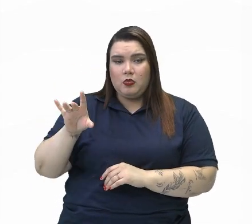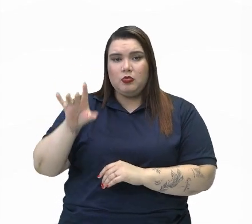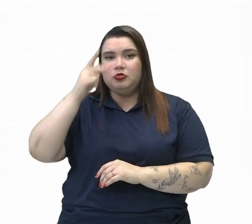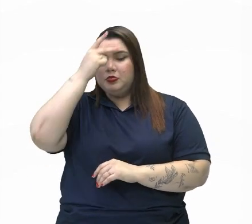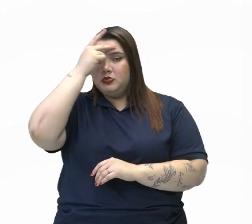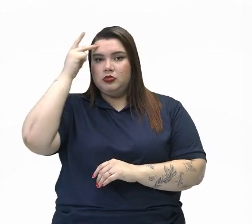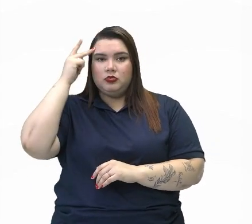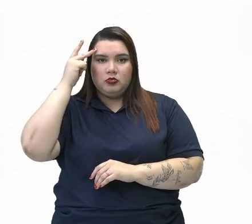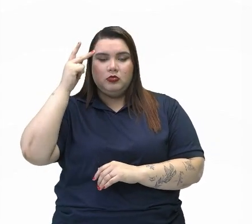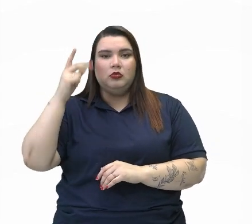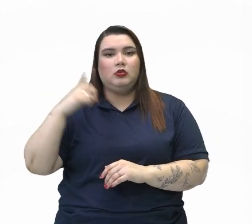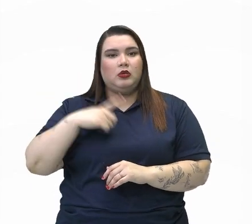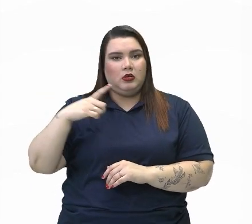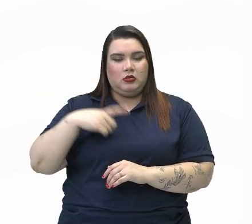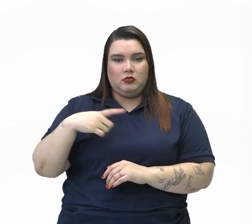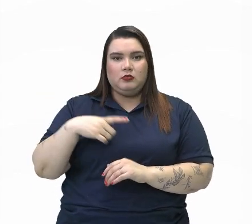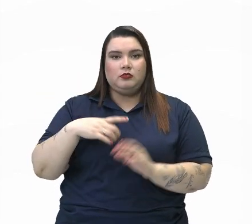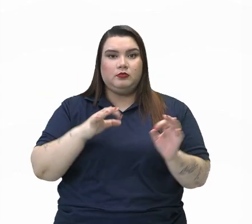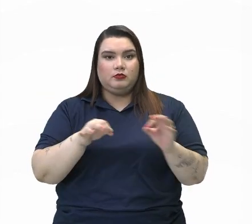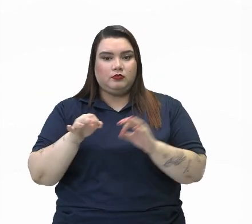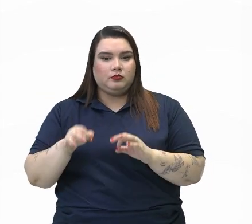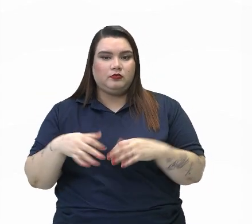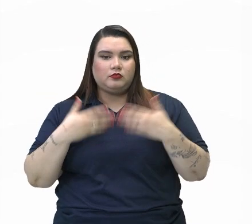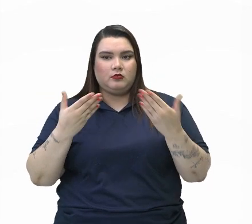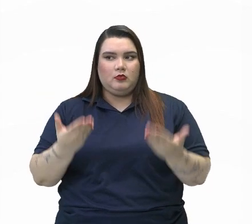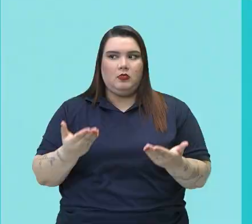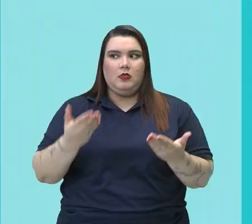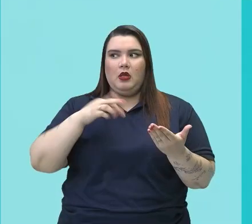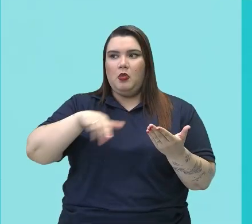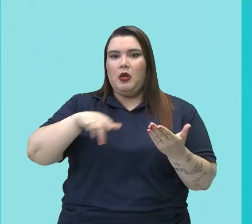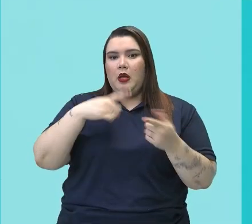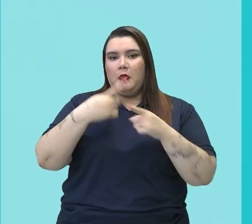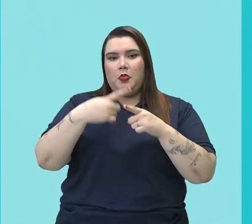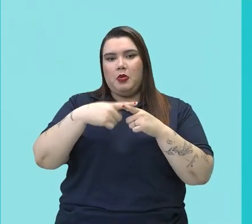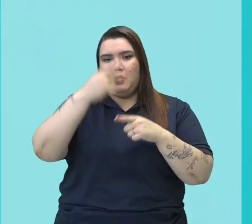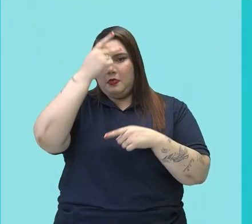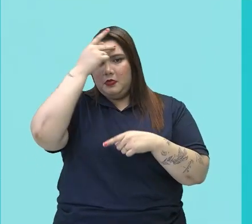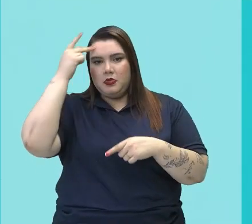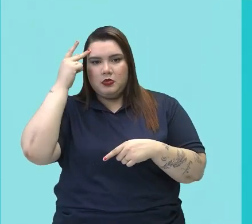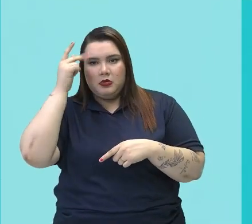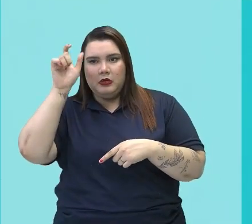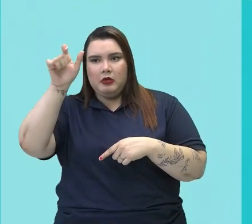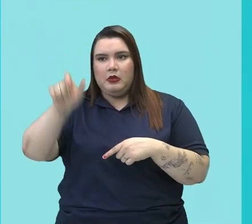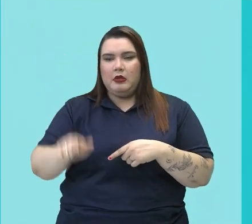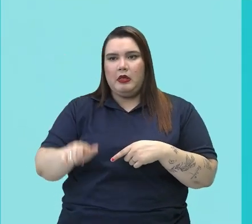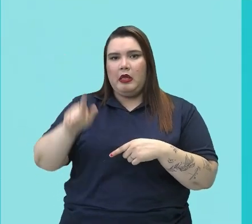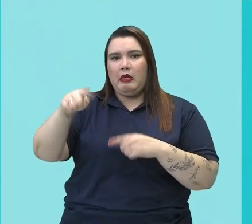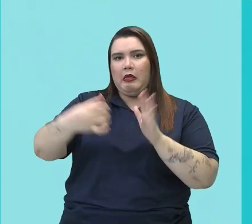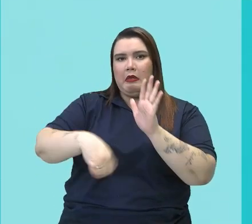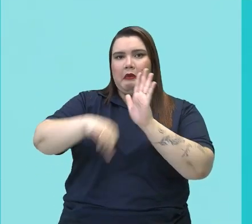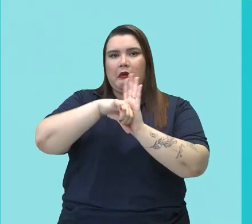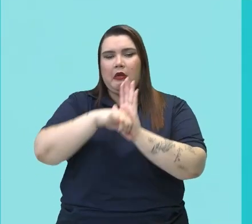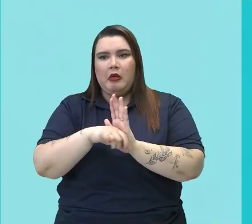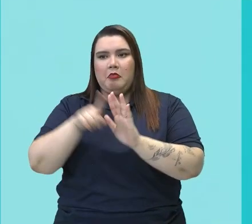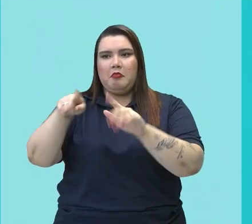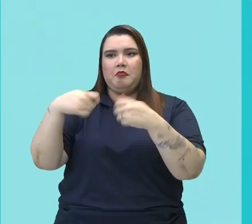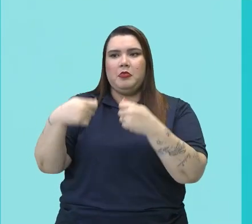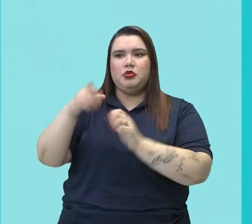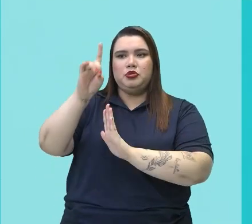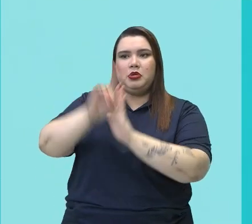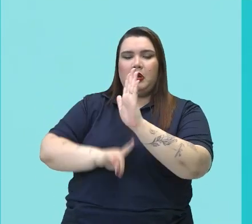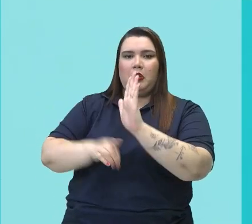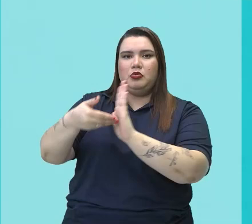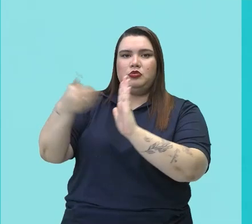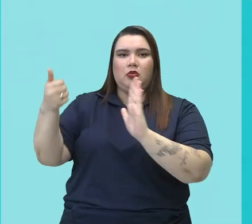cada um dos indivíduos, tá? Então, não é porque uma pessoa eventualmente comete um crime, alguma coisa, que deve ser tirado esse